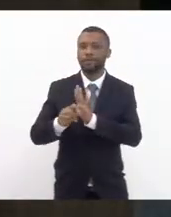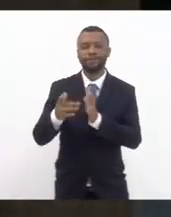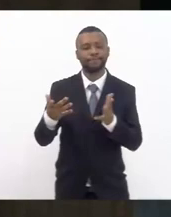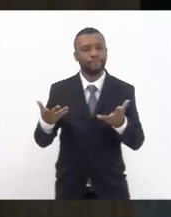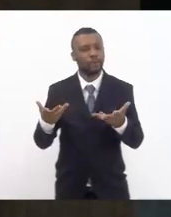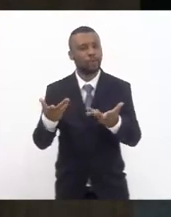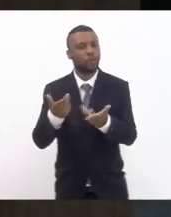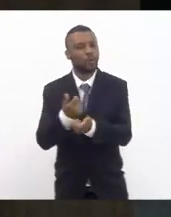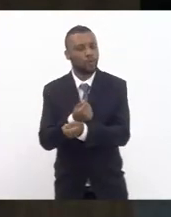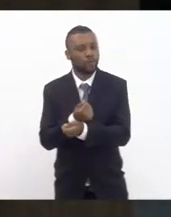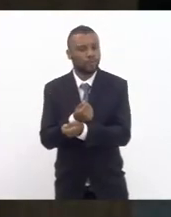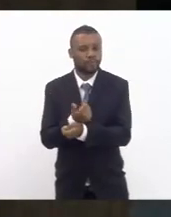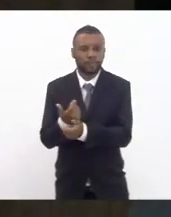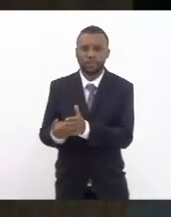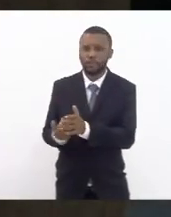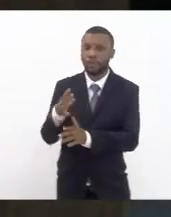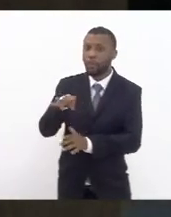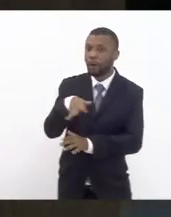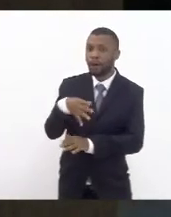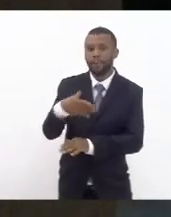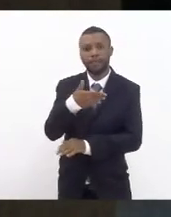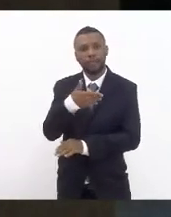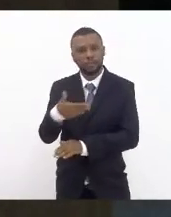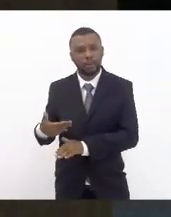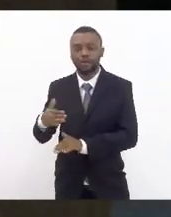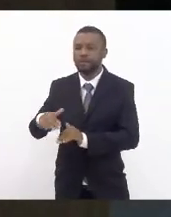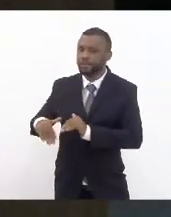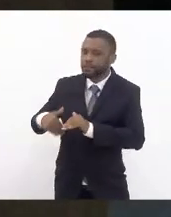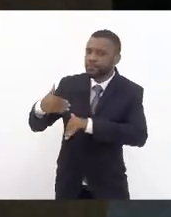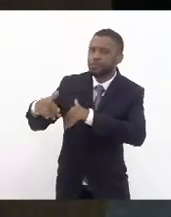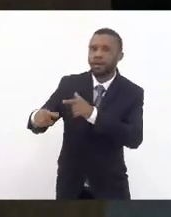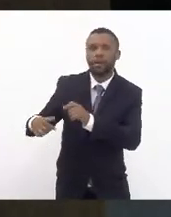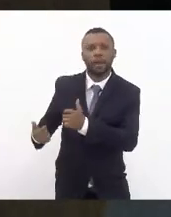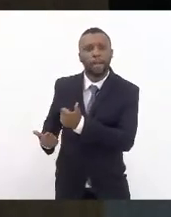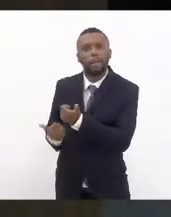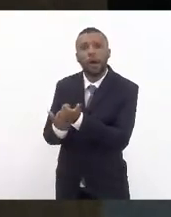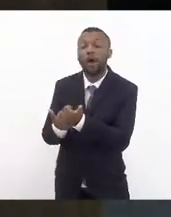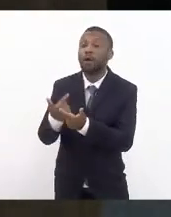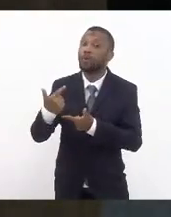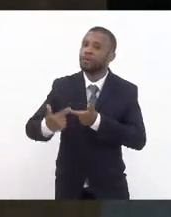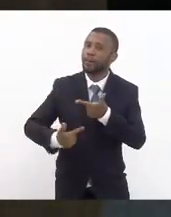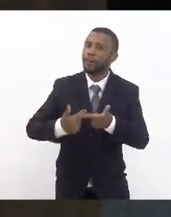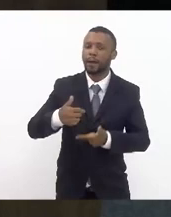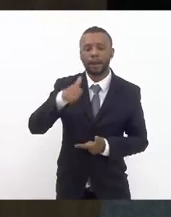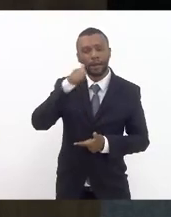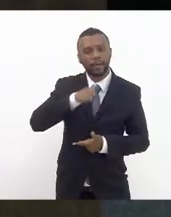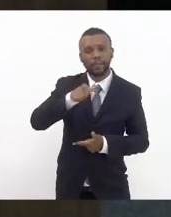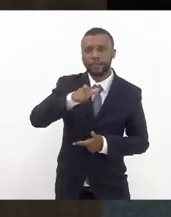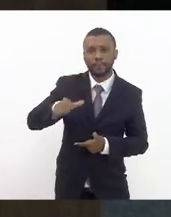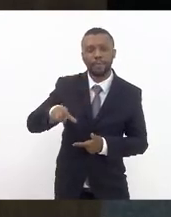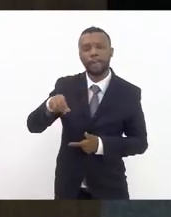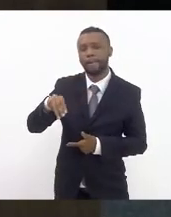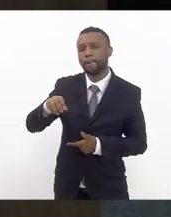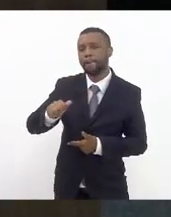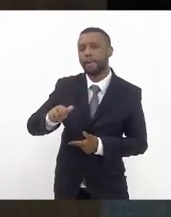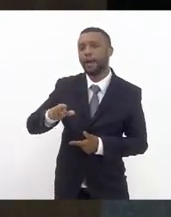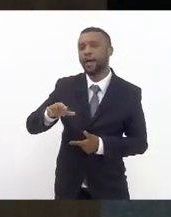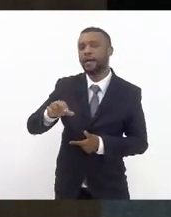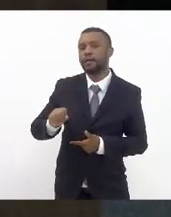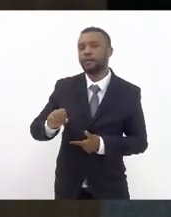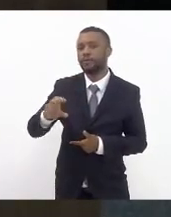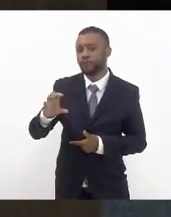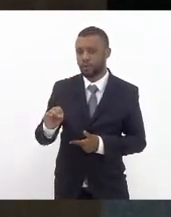que institui o Programa Estadual de Desenvolvimento e Apoio às Atividades das Mulheres Marisqueiras no Estado do Rio